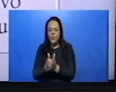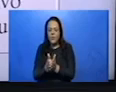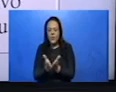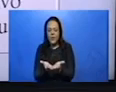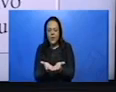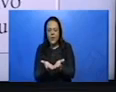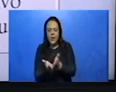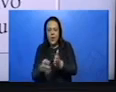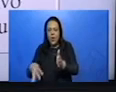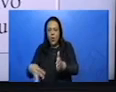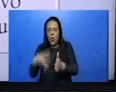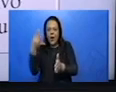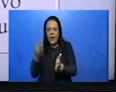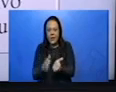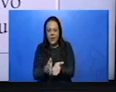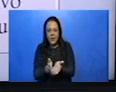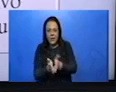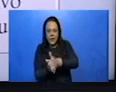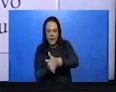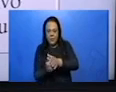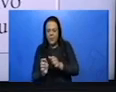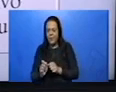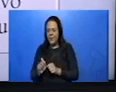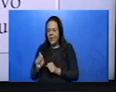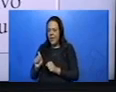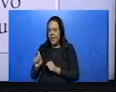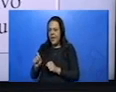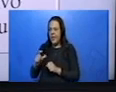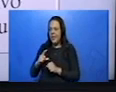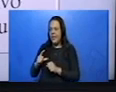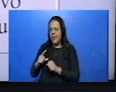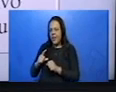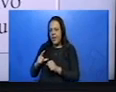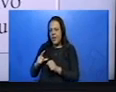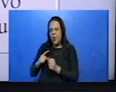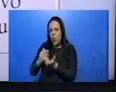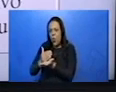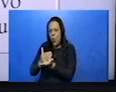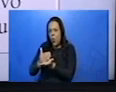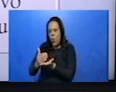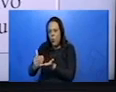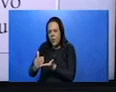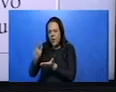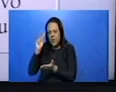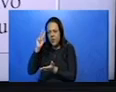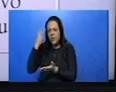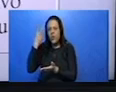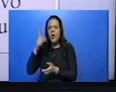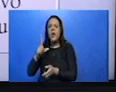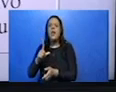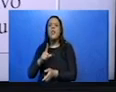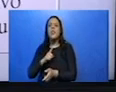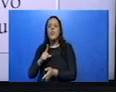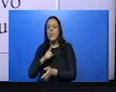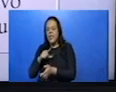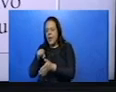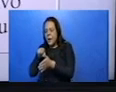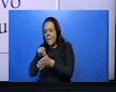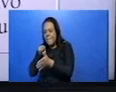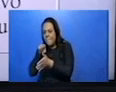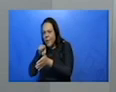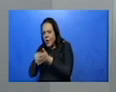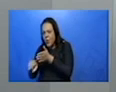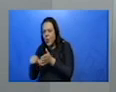sinopse. E ela conta geralmente mais o começo da história e ela faz perguntas, ela gera um certo mistério, um certo